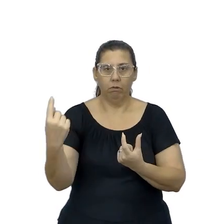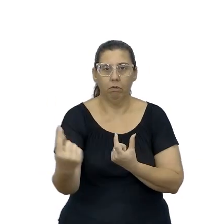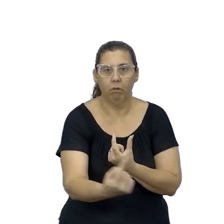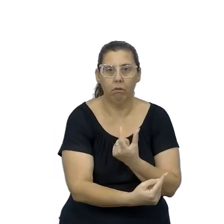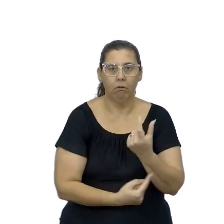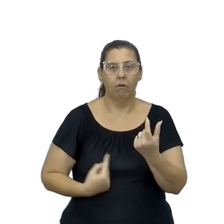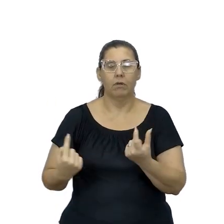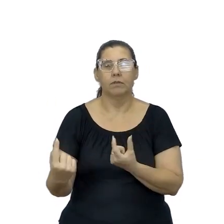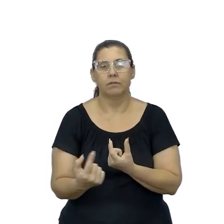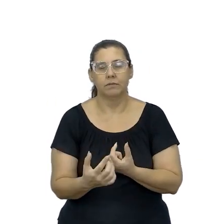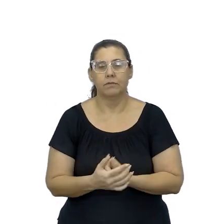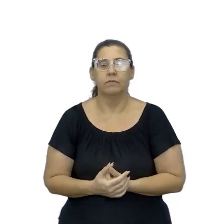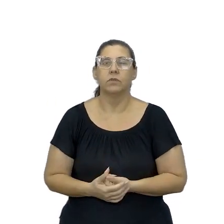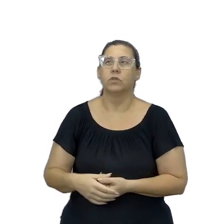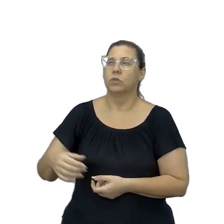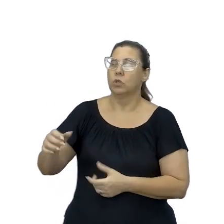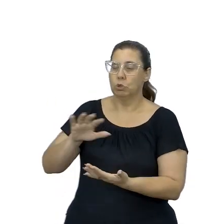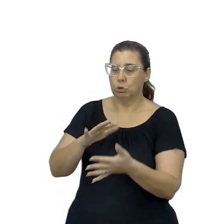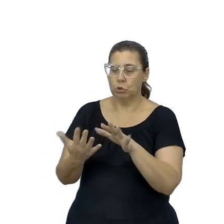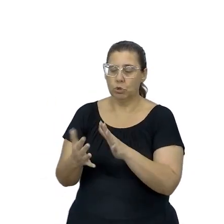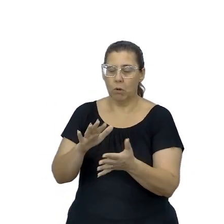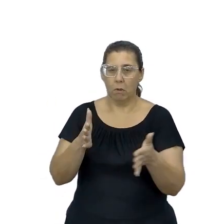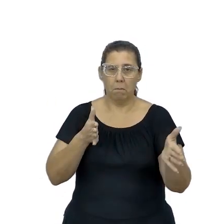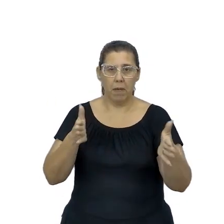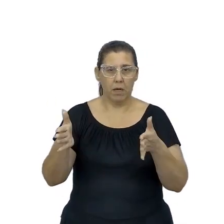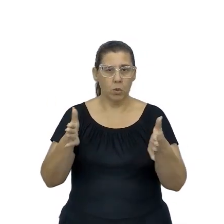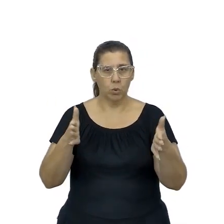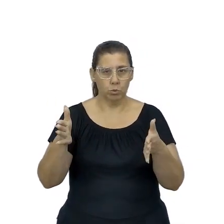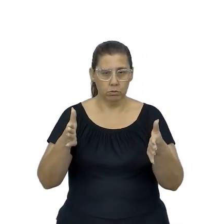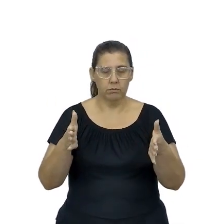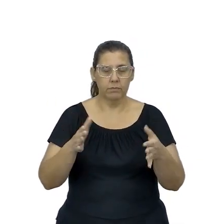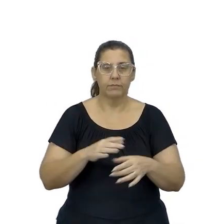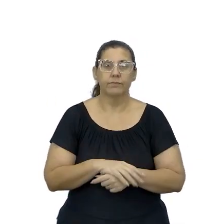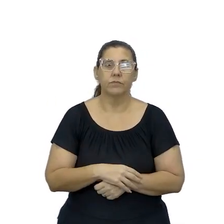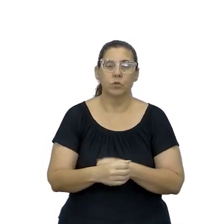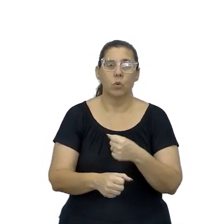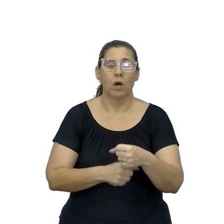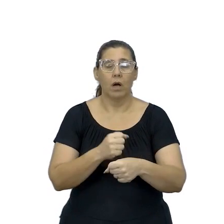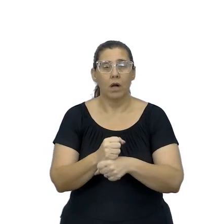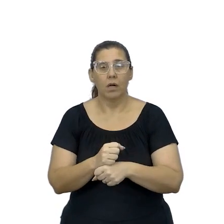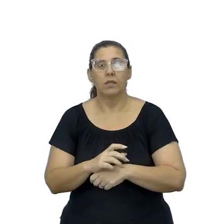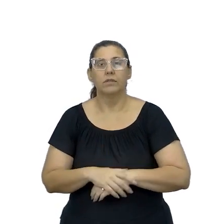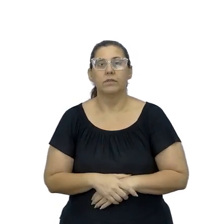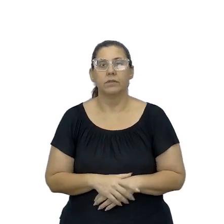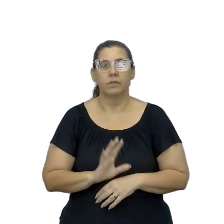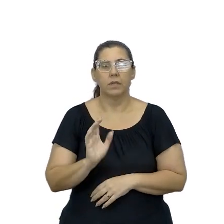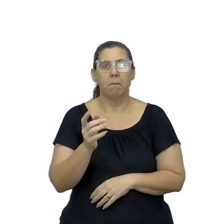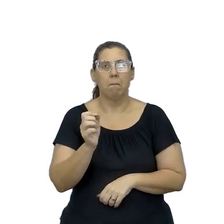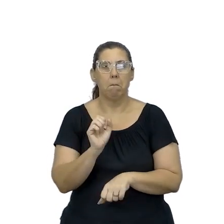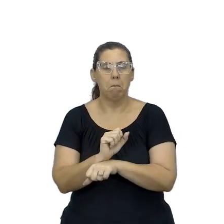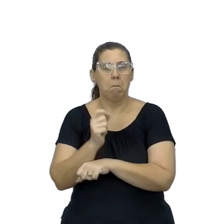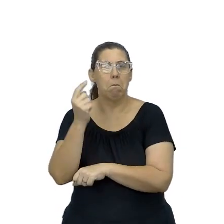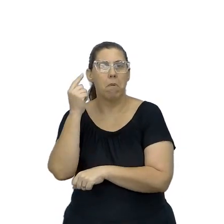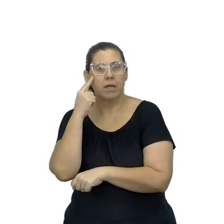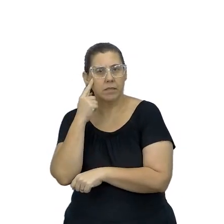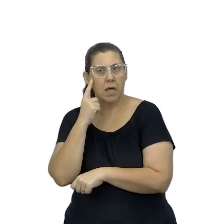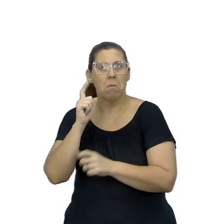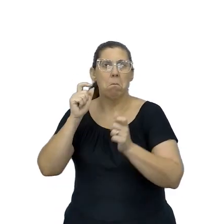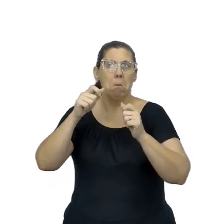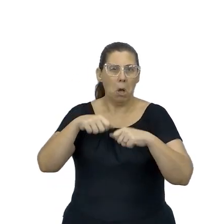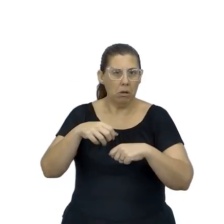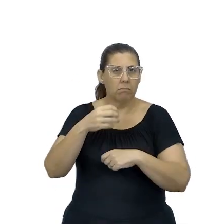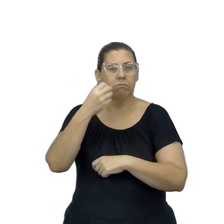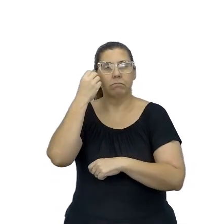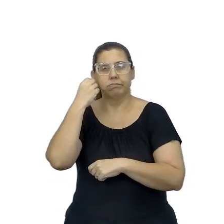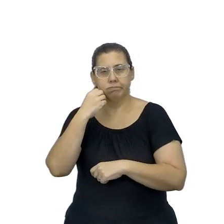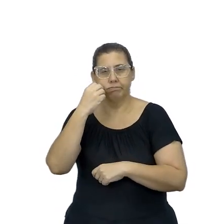sombra de objetos ao longo do dia, em diferentes períodos do ano. Olha que bacana, a gente já para pensar em possíveis